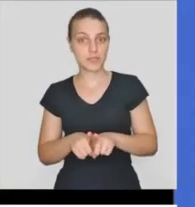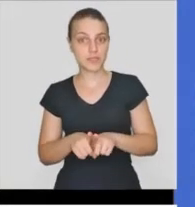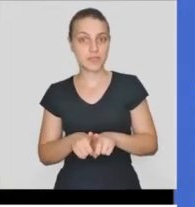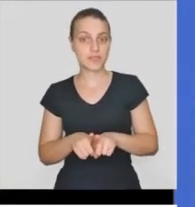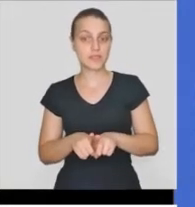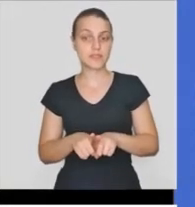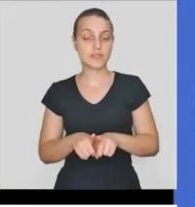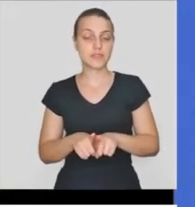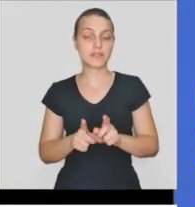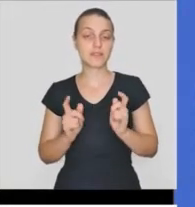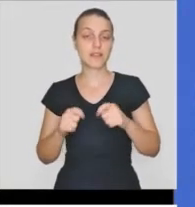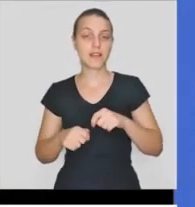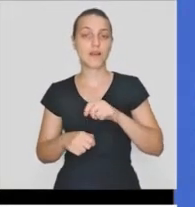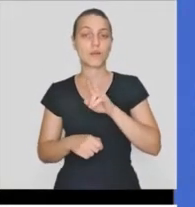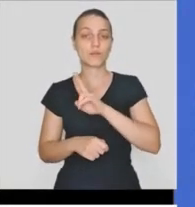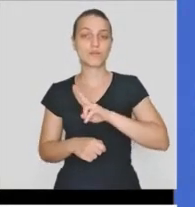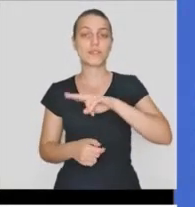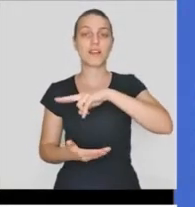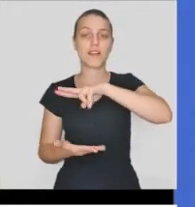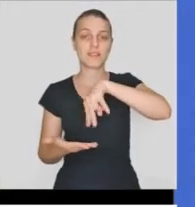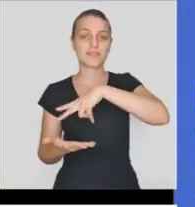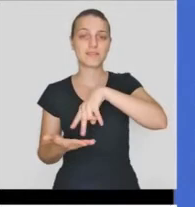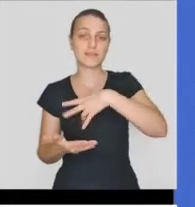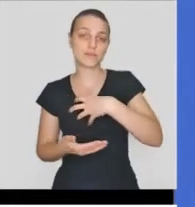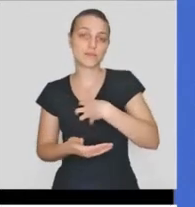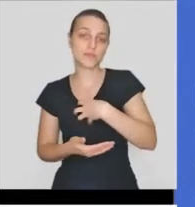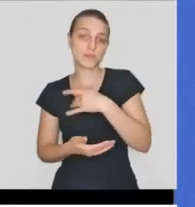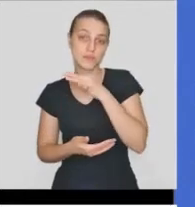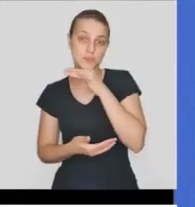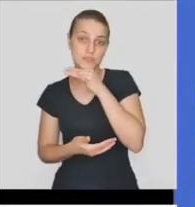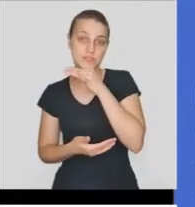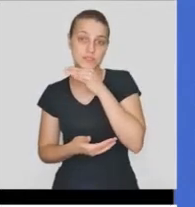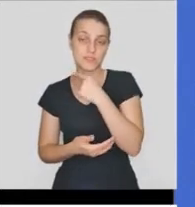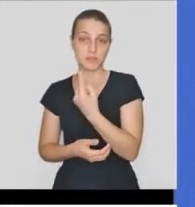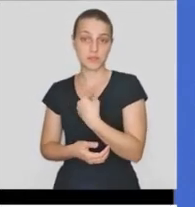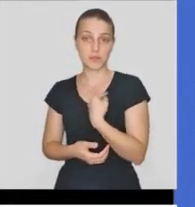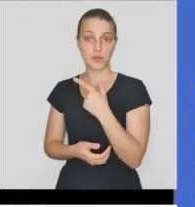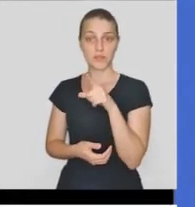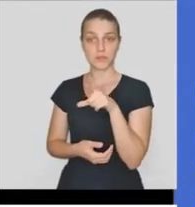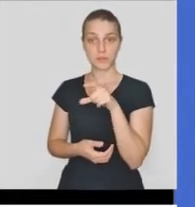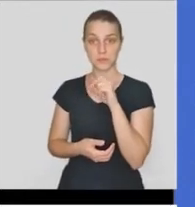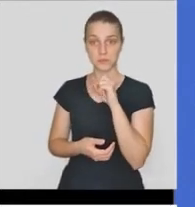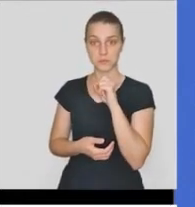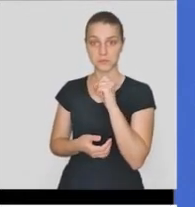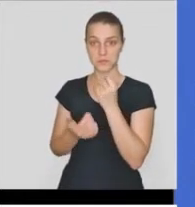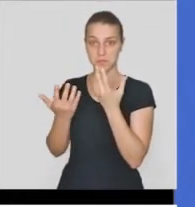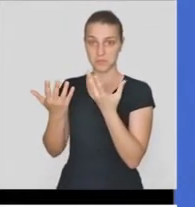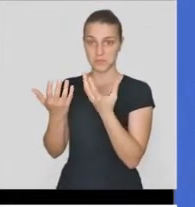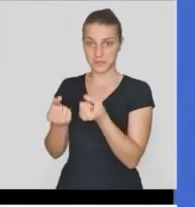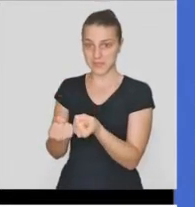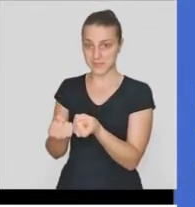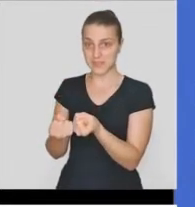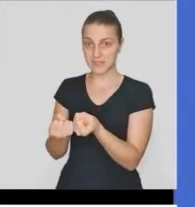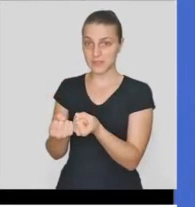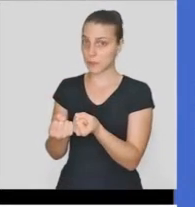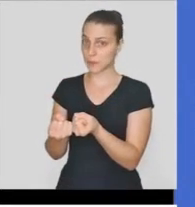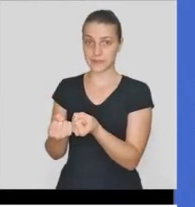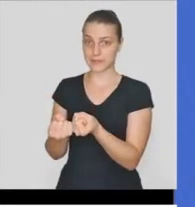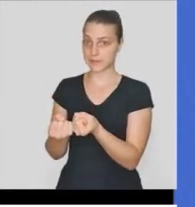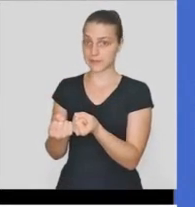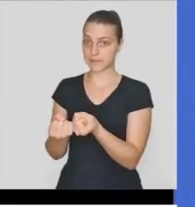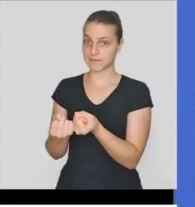E cabe a cada um de nós tomar a decisão de participar ou não nesse tipo de